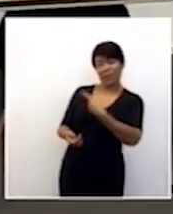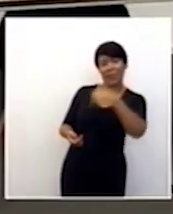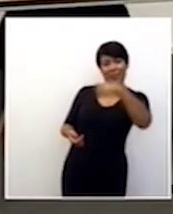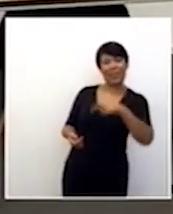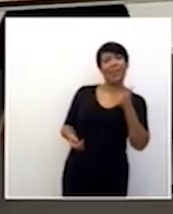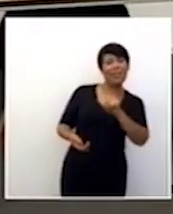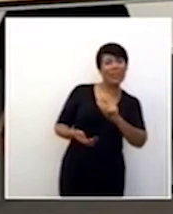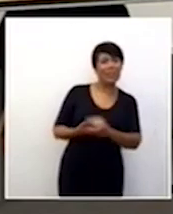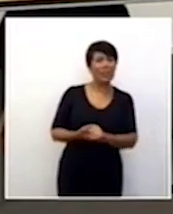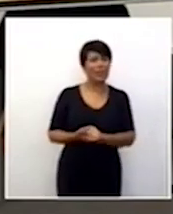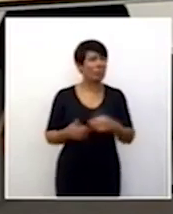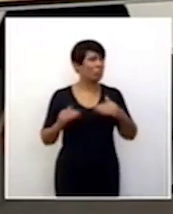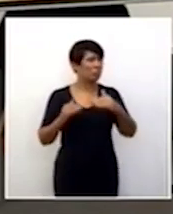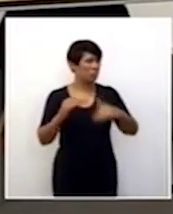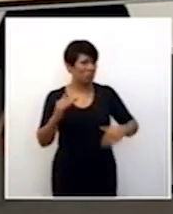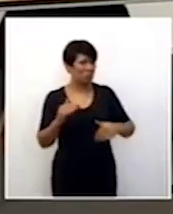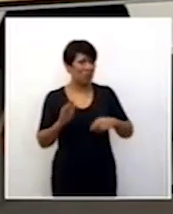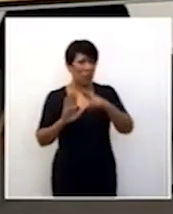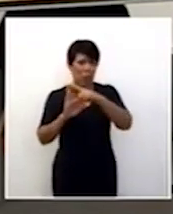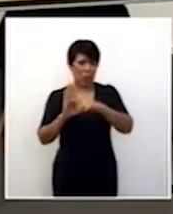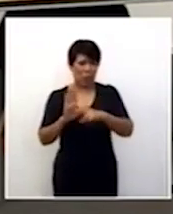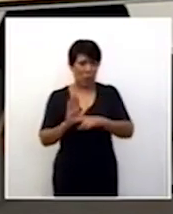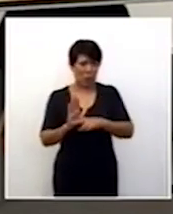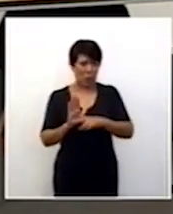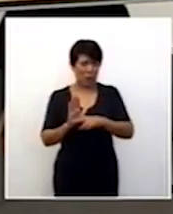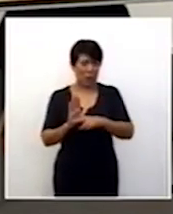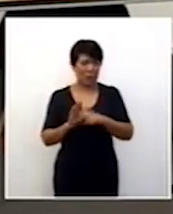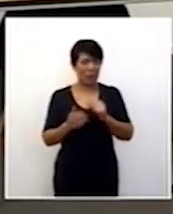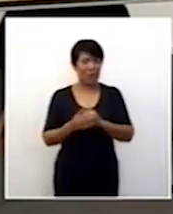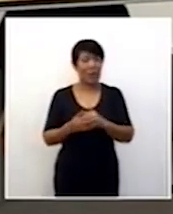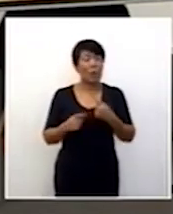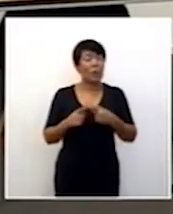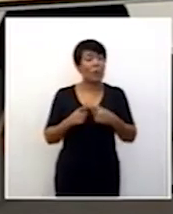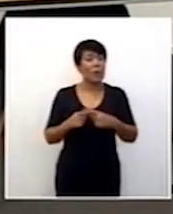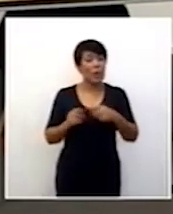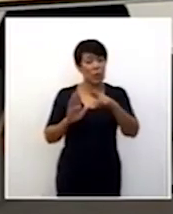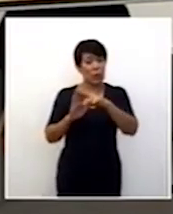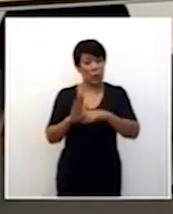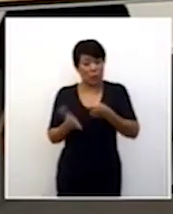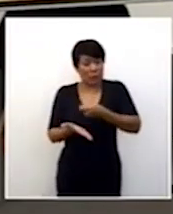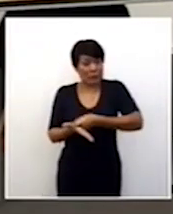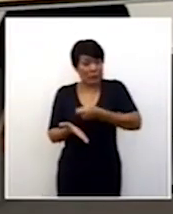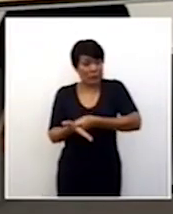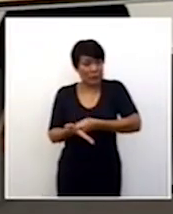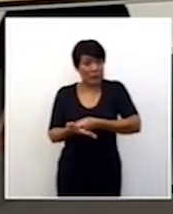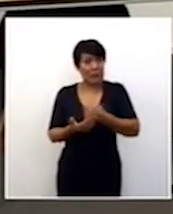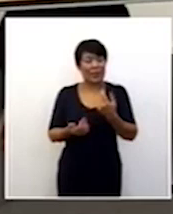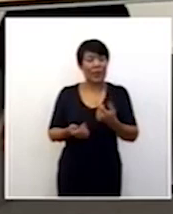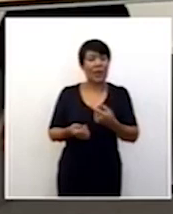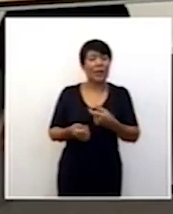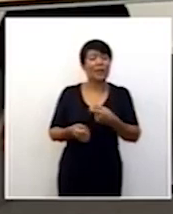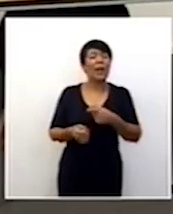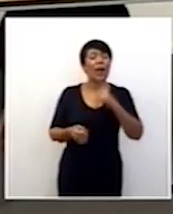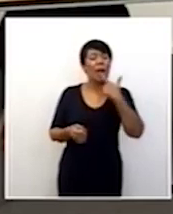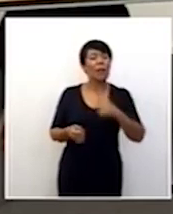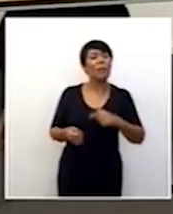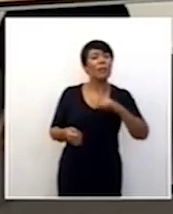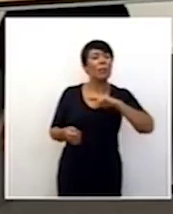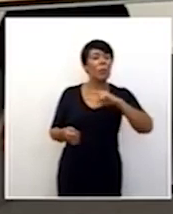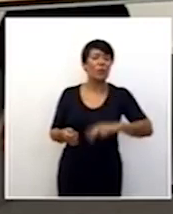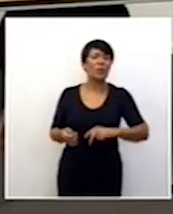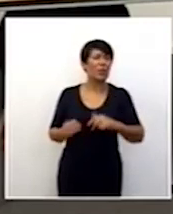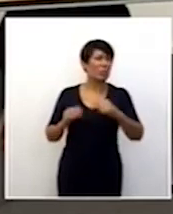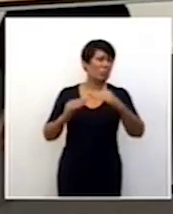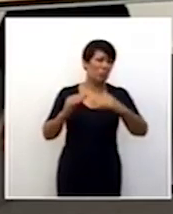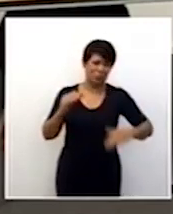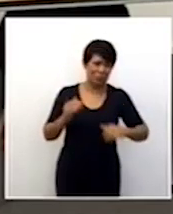norma padrão, não, né? Porque a norma padrão, norma diz uma obrigação. Não a obrigação da língua portuguesa, não.